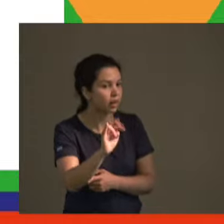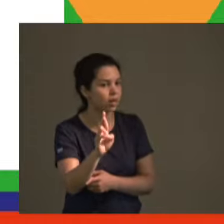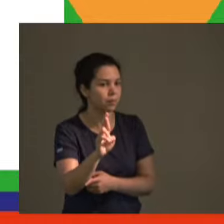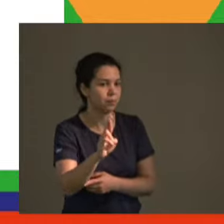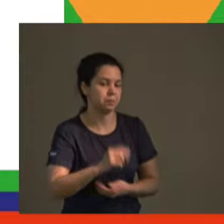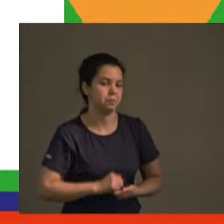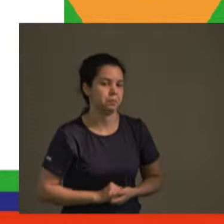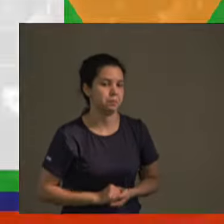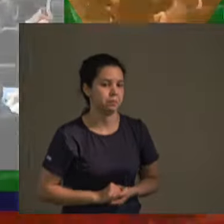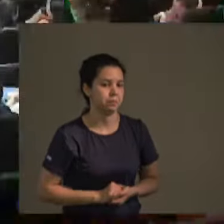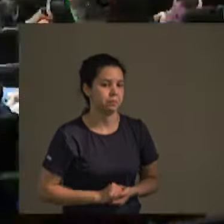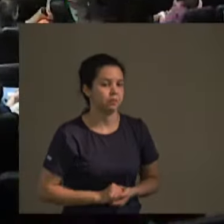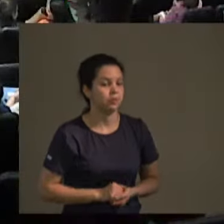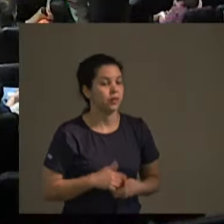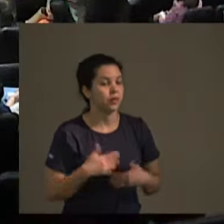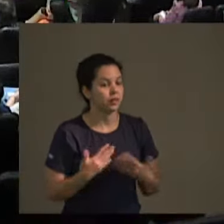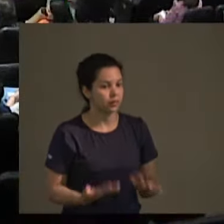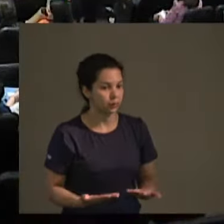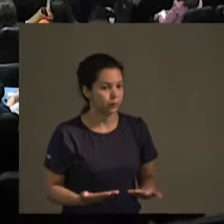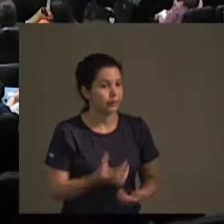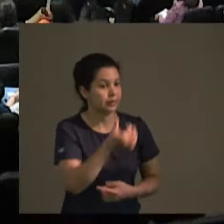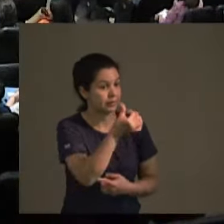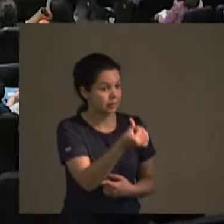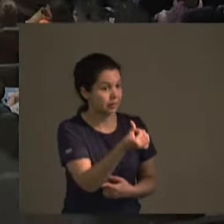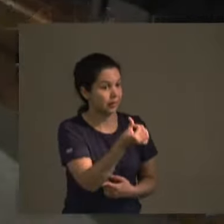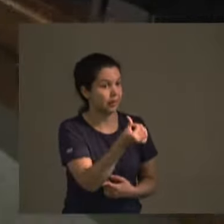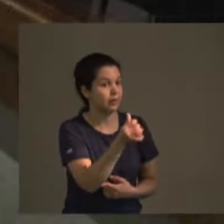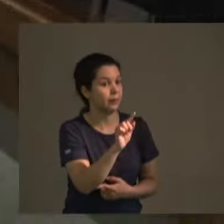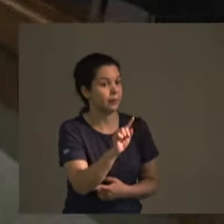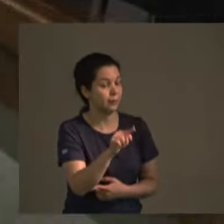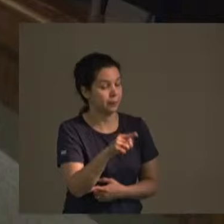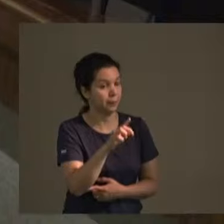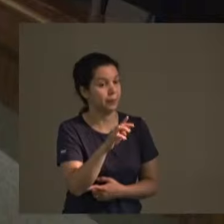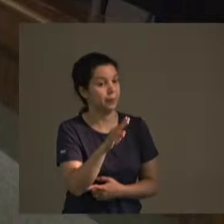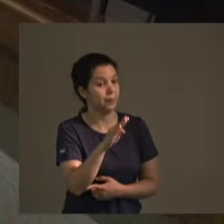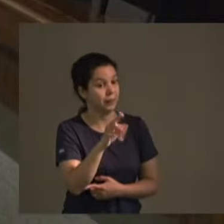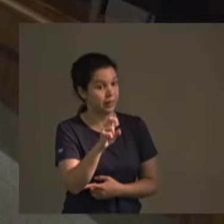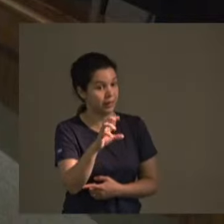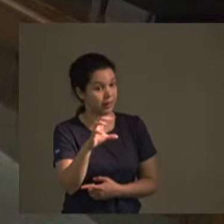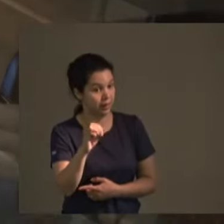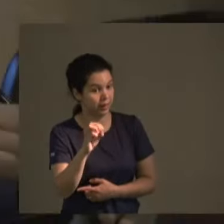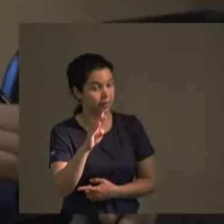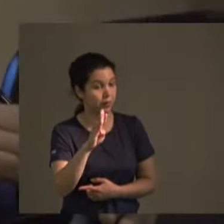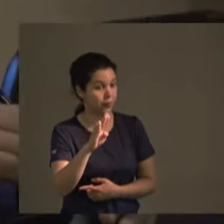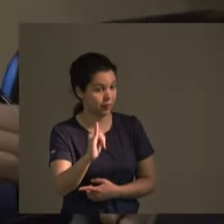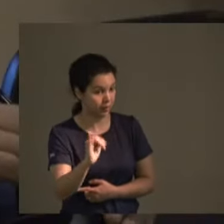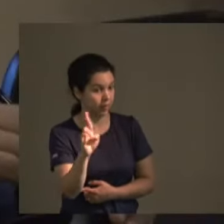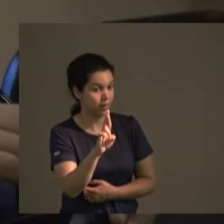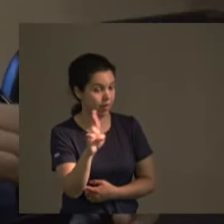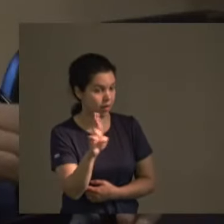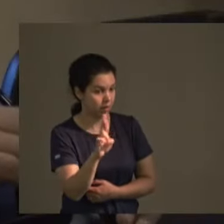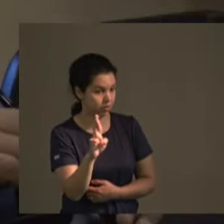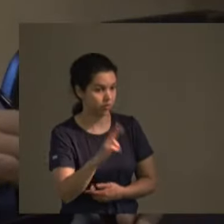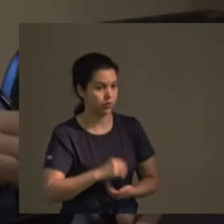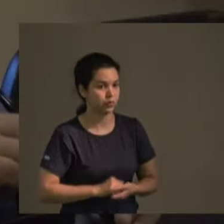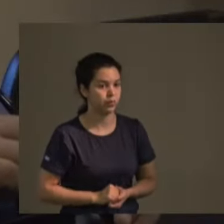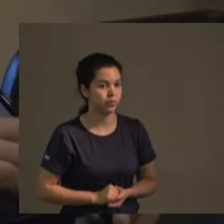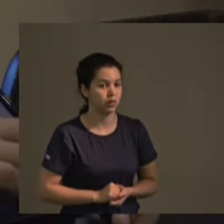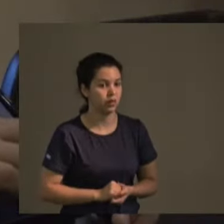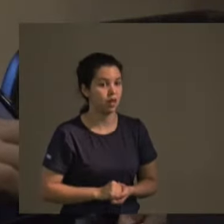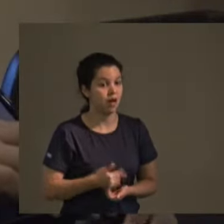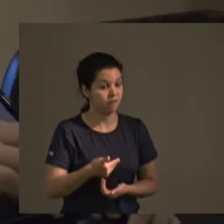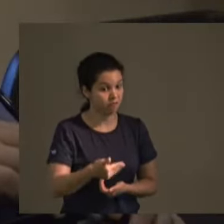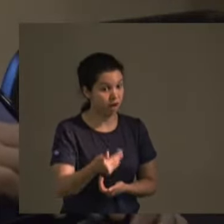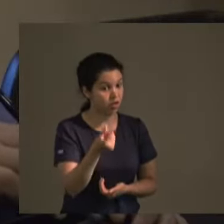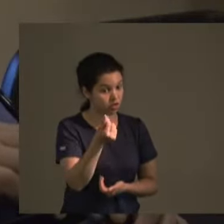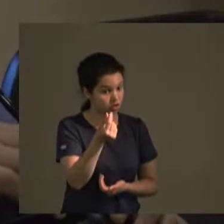Então, 6 bilhões e 500 milhões de reais para que possa ser investido até o final